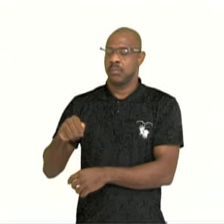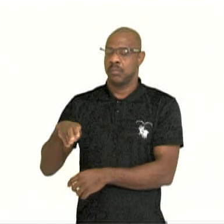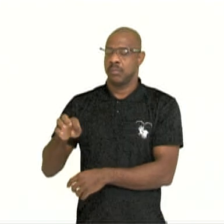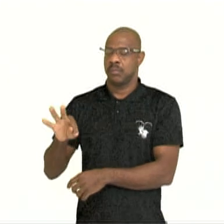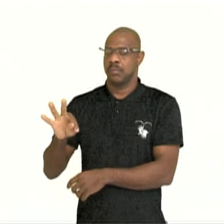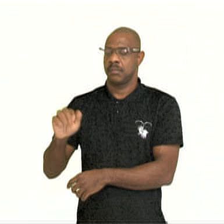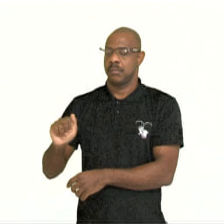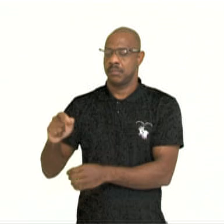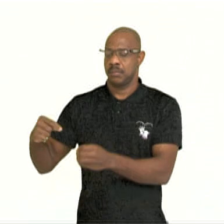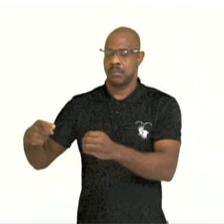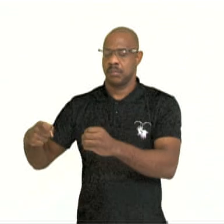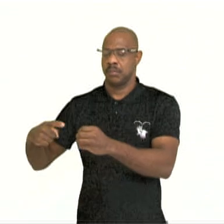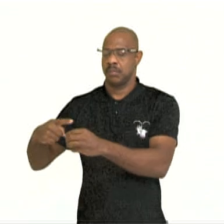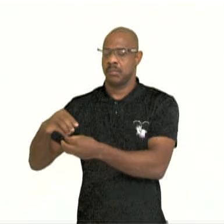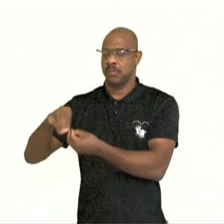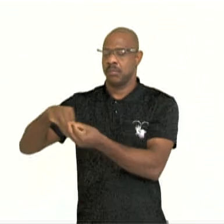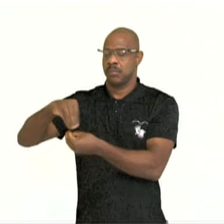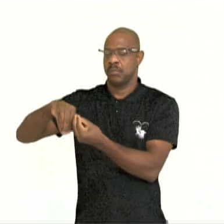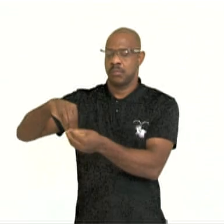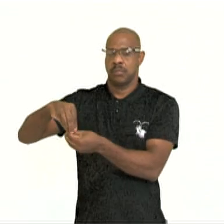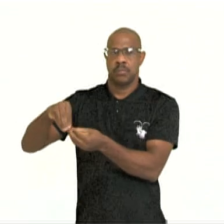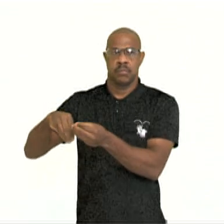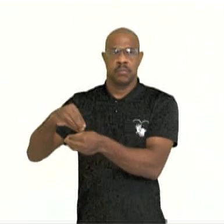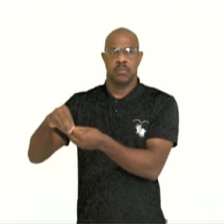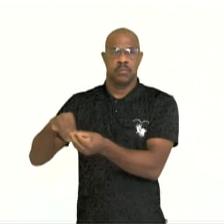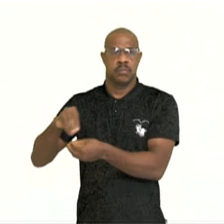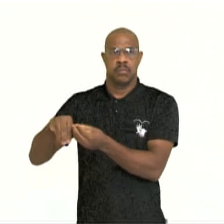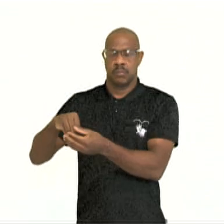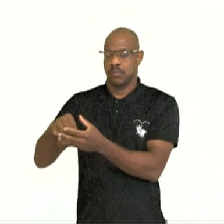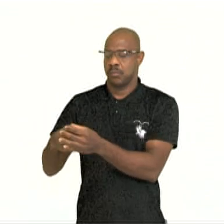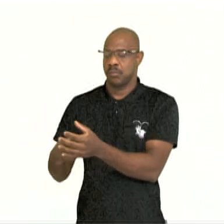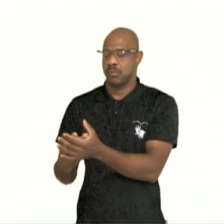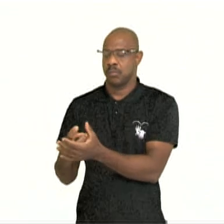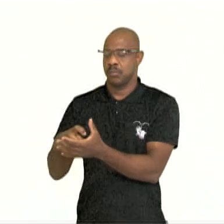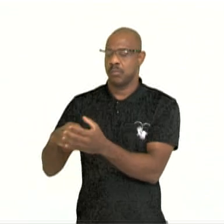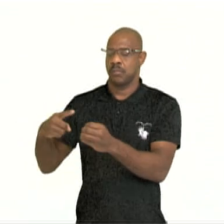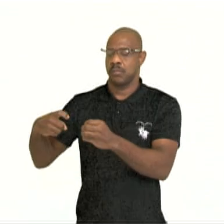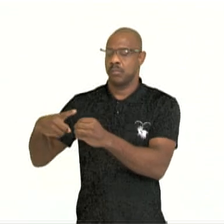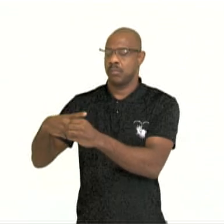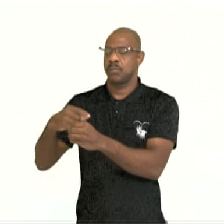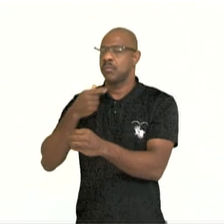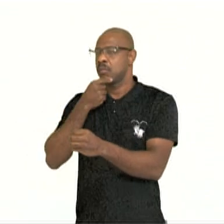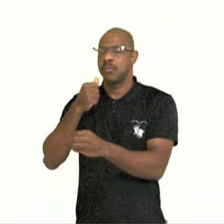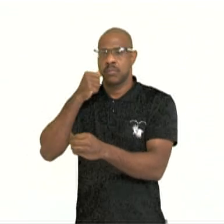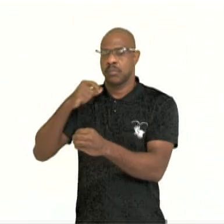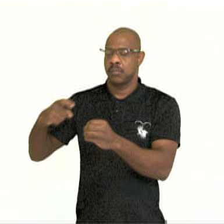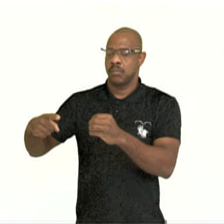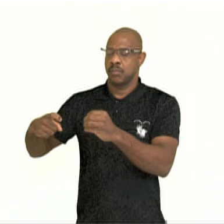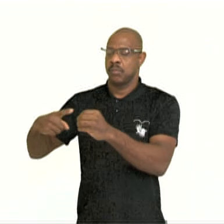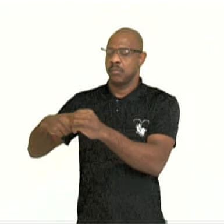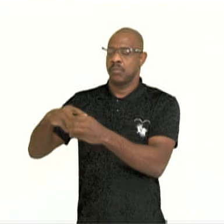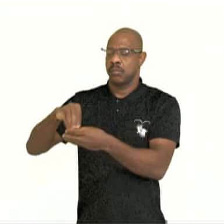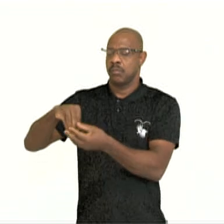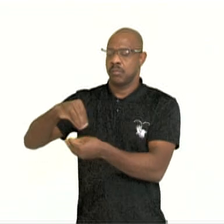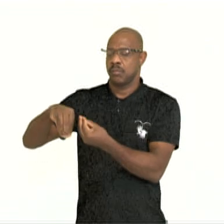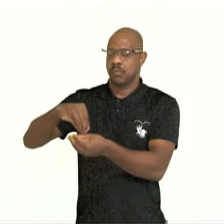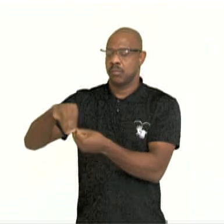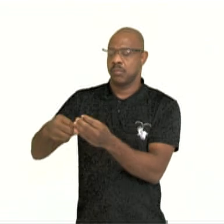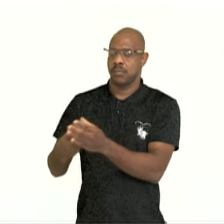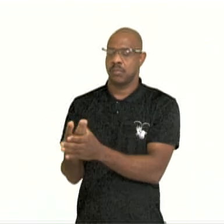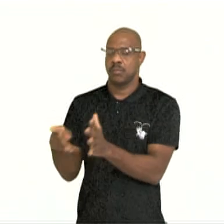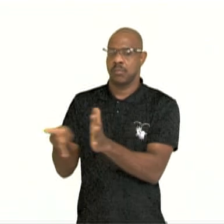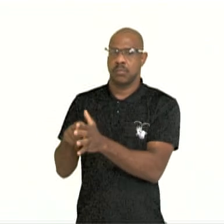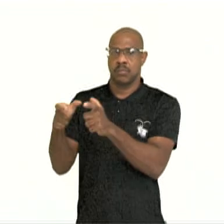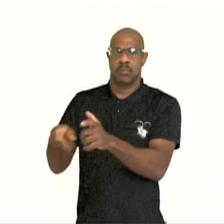Esse gametófito, como diz o nome, tem a função de produzir gametas, o masculino e o feminino, e vão ter regiões